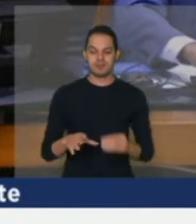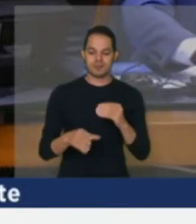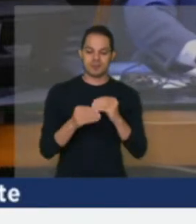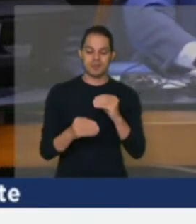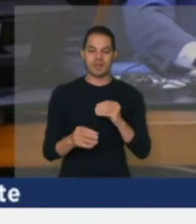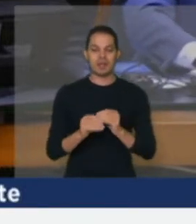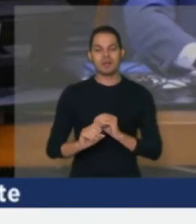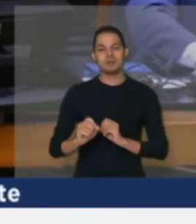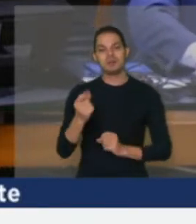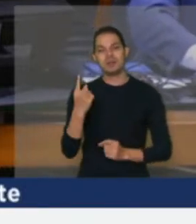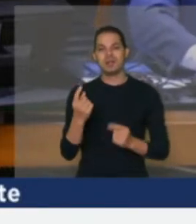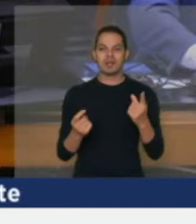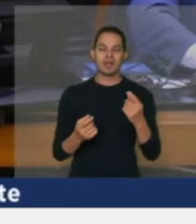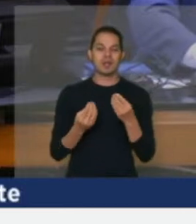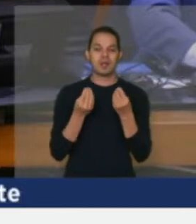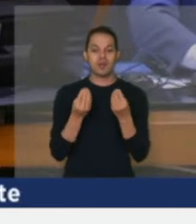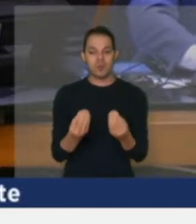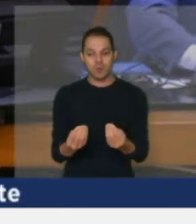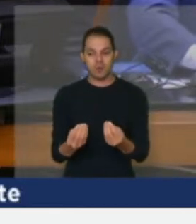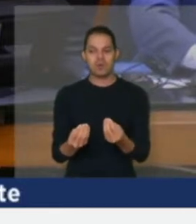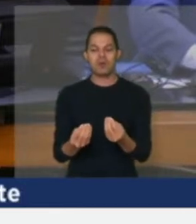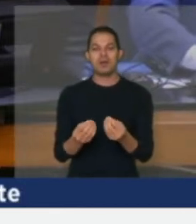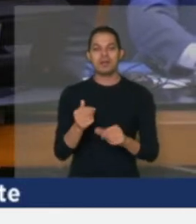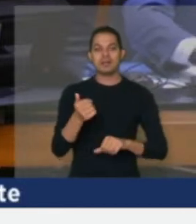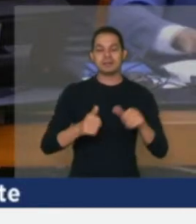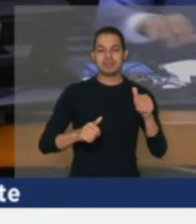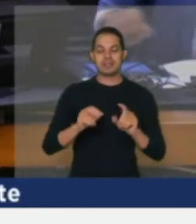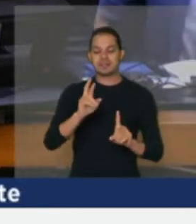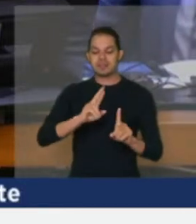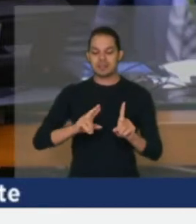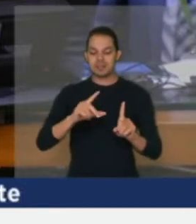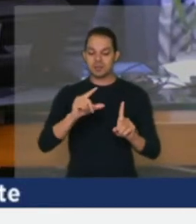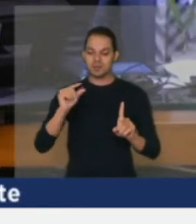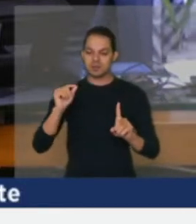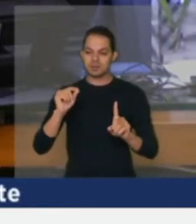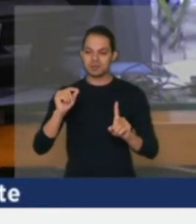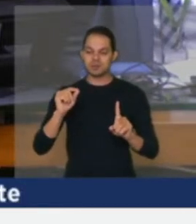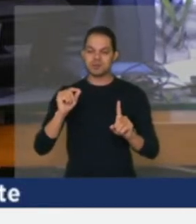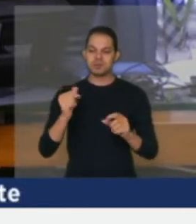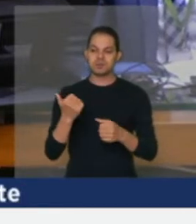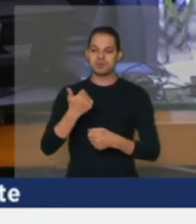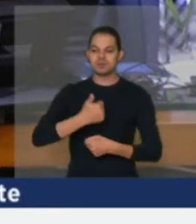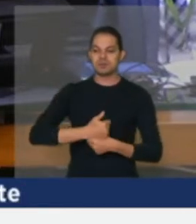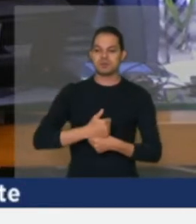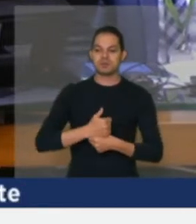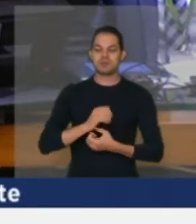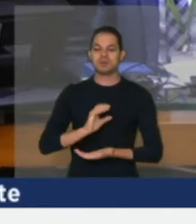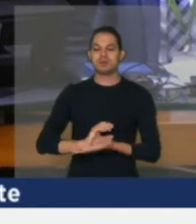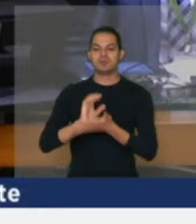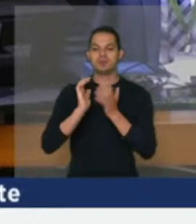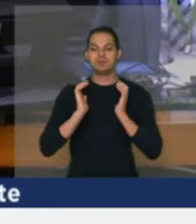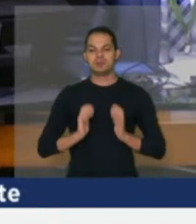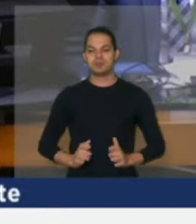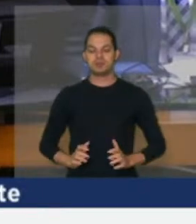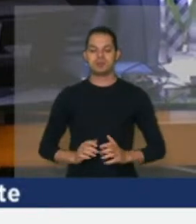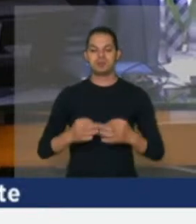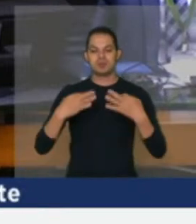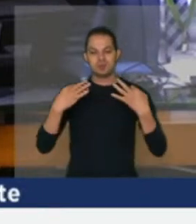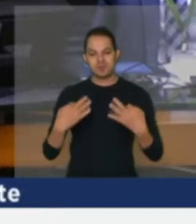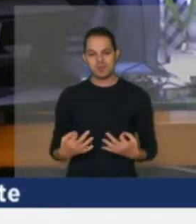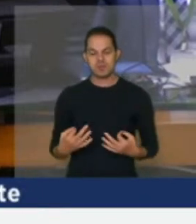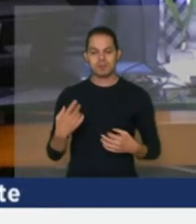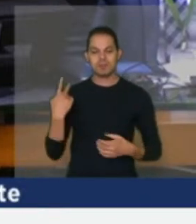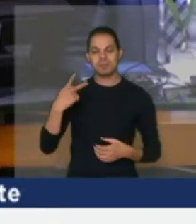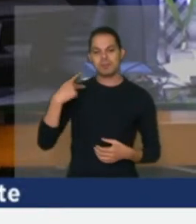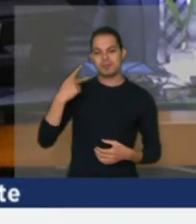eventualmente oferecidas serão analisadas por relator designado em substituição ao Conselho de Ética e Decoro Parlamentar, nos termos